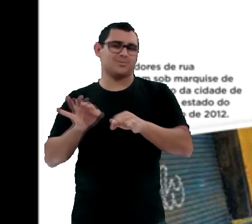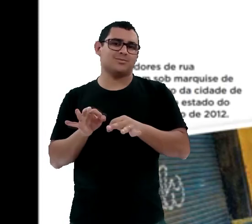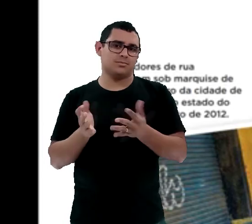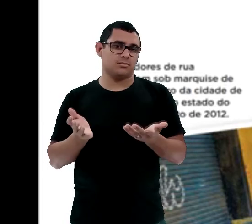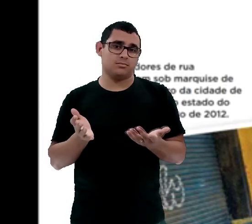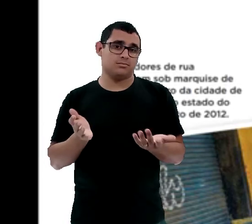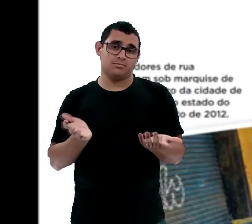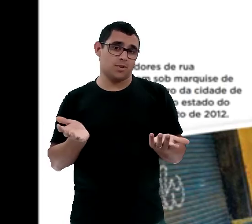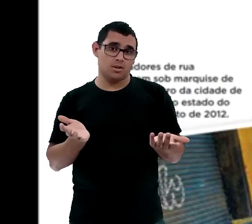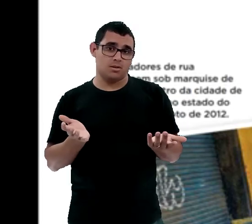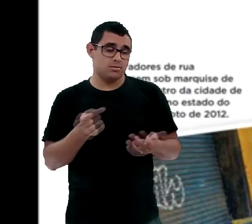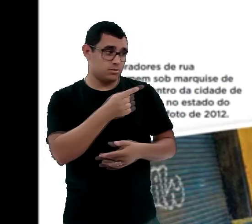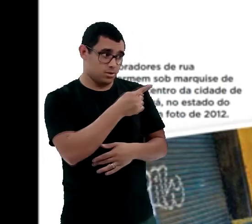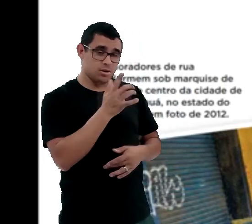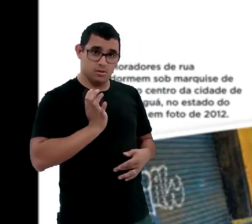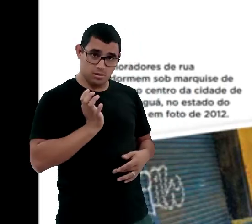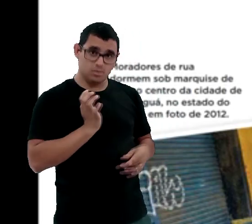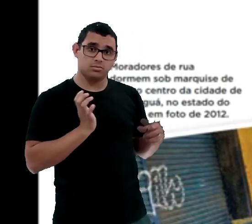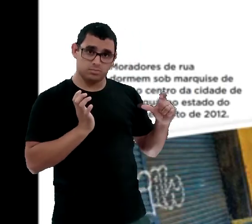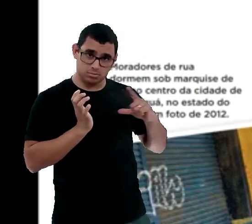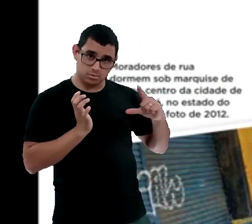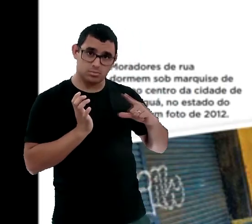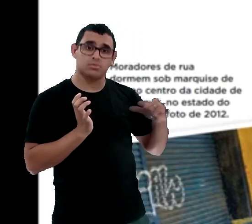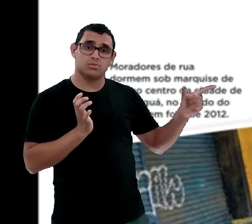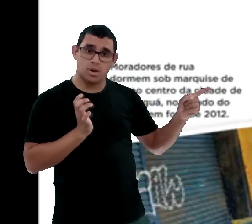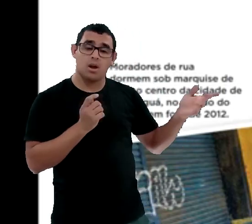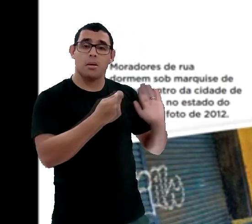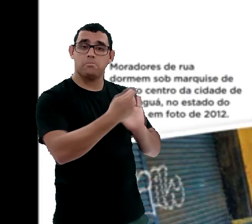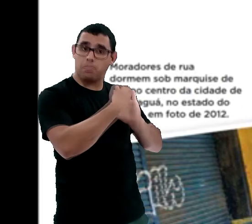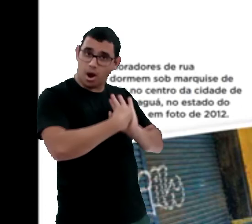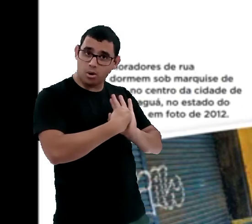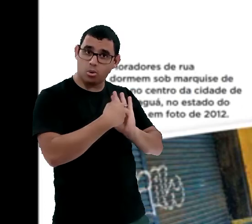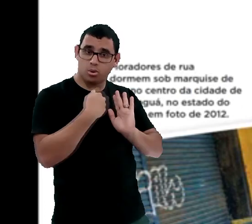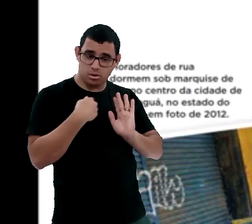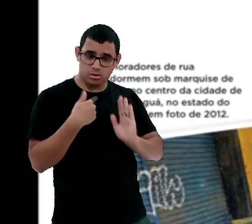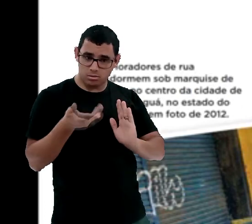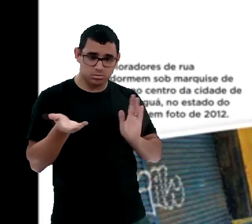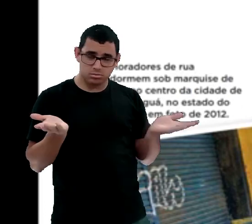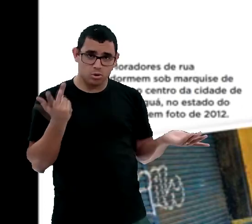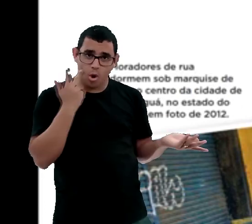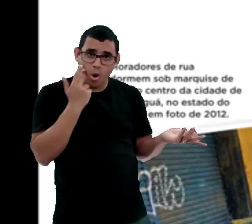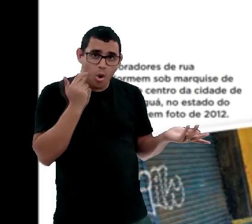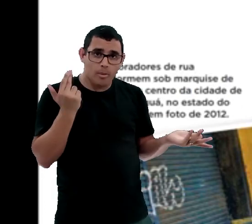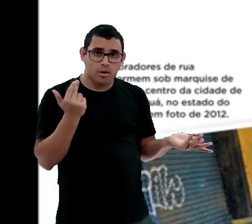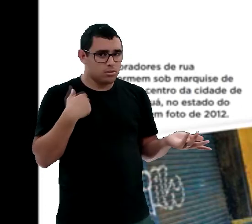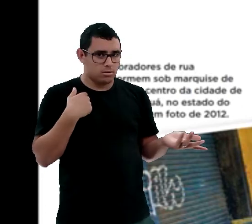que ele vendeu porque quis também, né? Então nós não podemos culpar